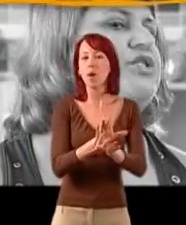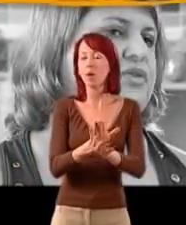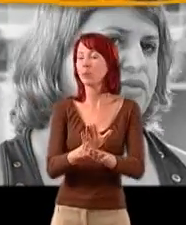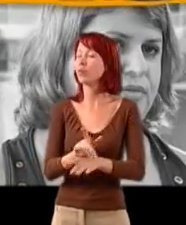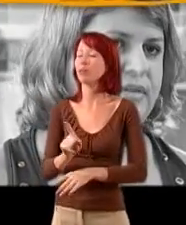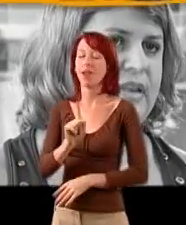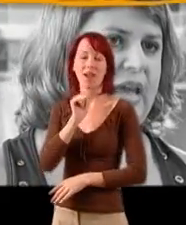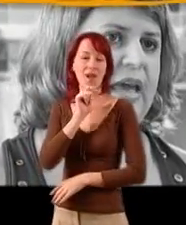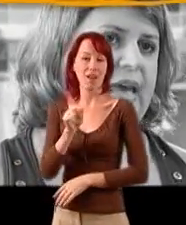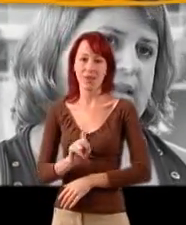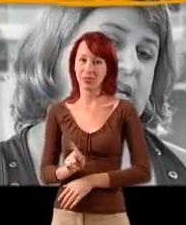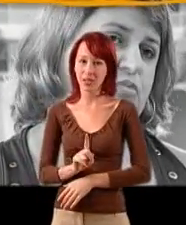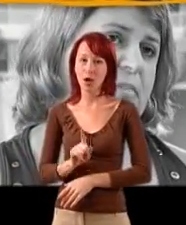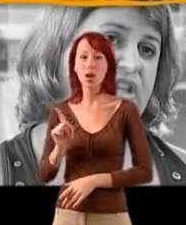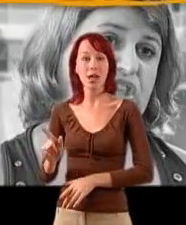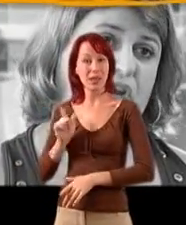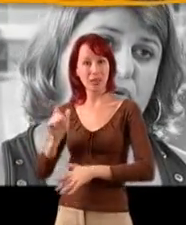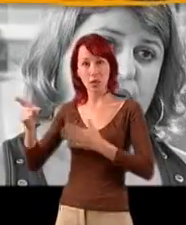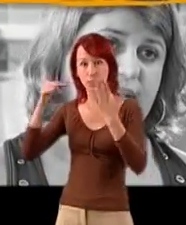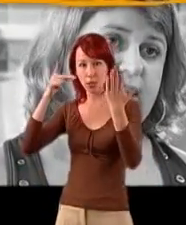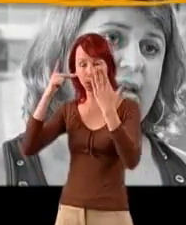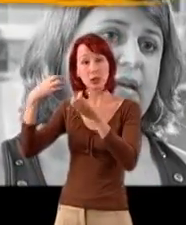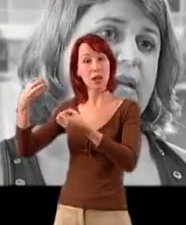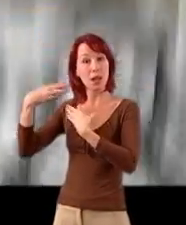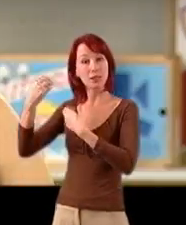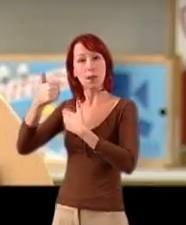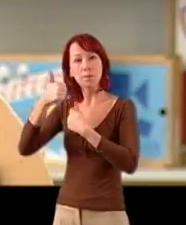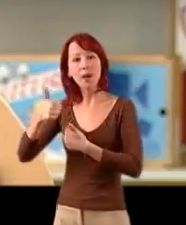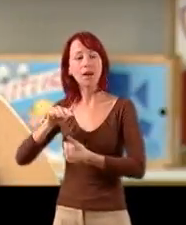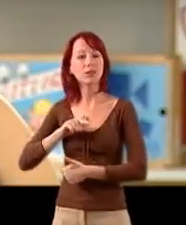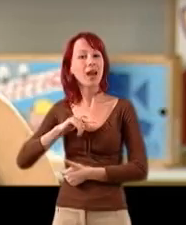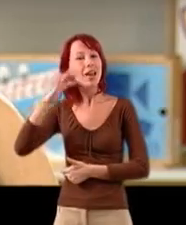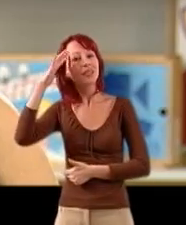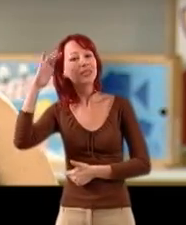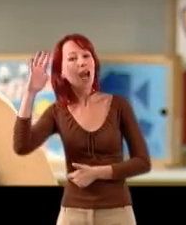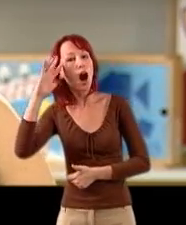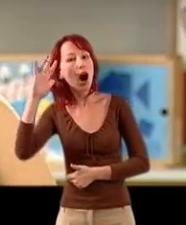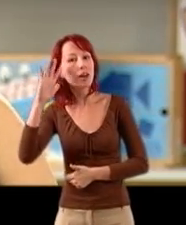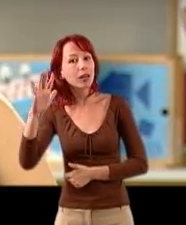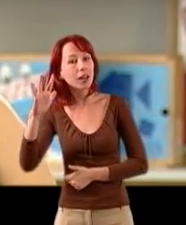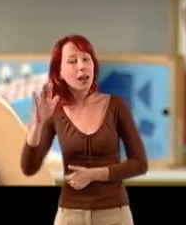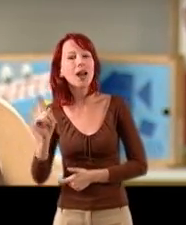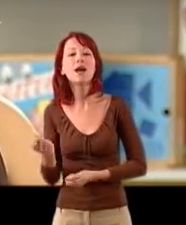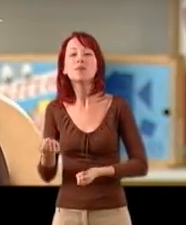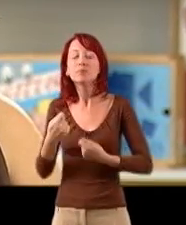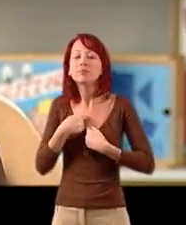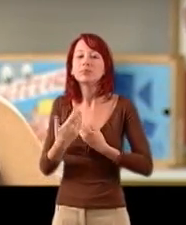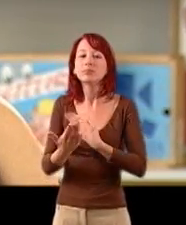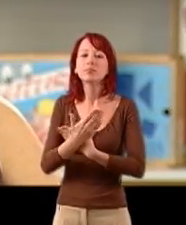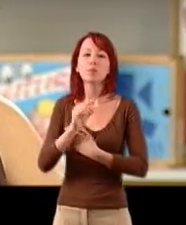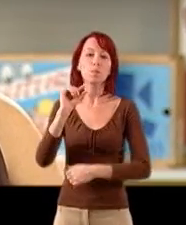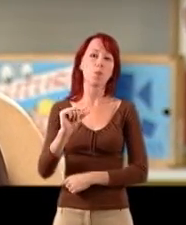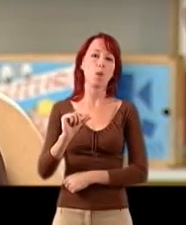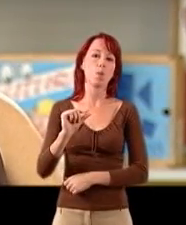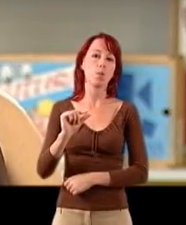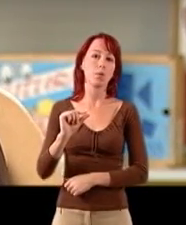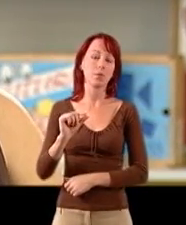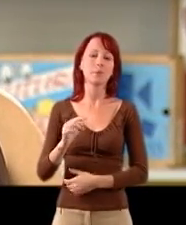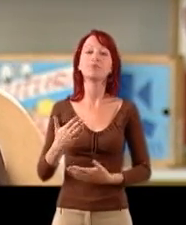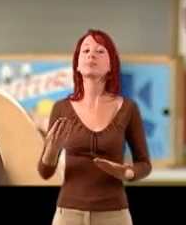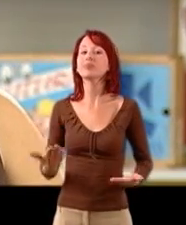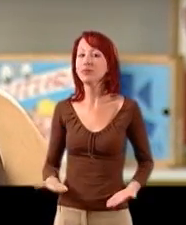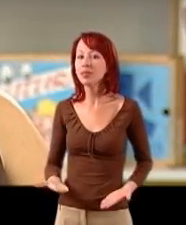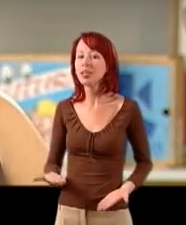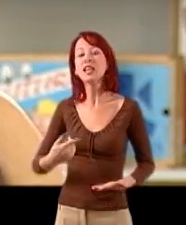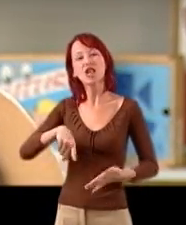nada disso, né? Ela traz uma parte teórica e que na prática a gente vê que isso nos resolve bem pouco.